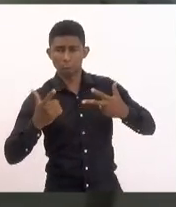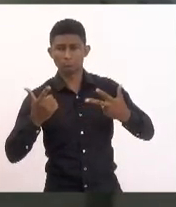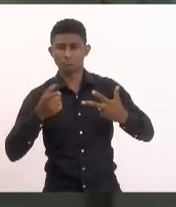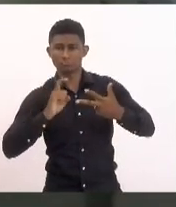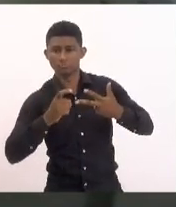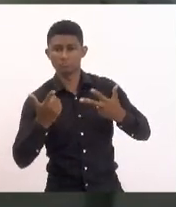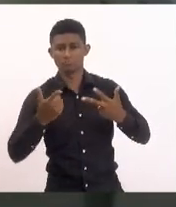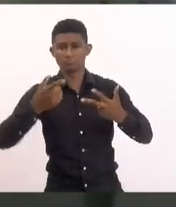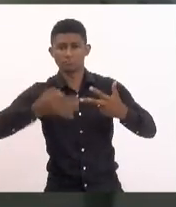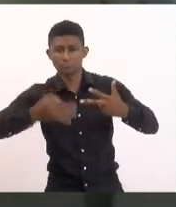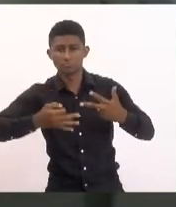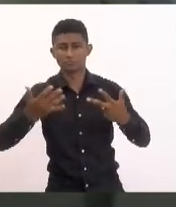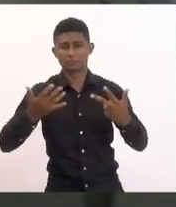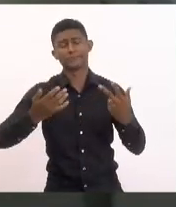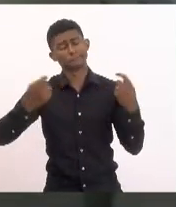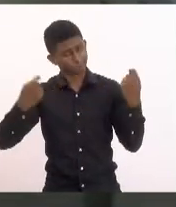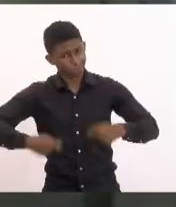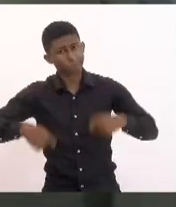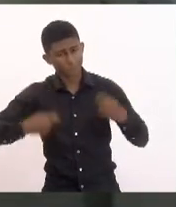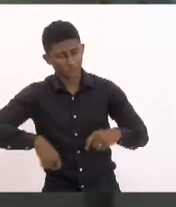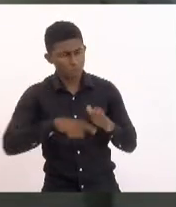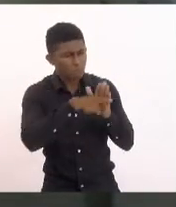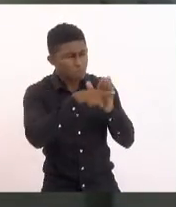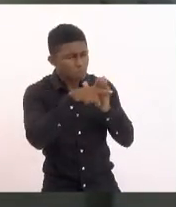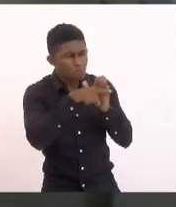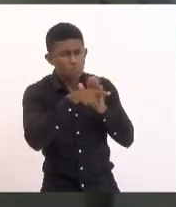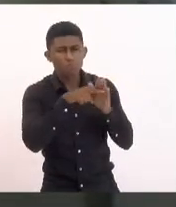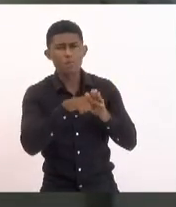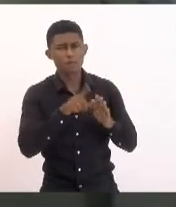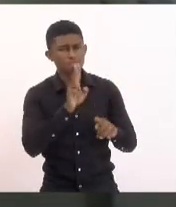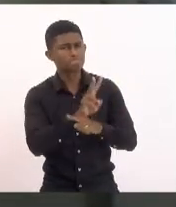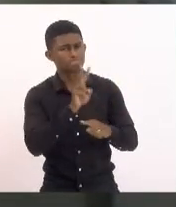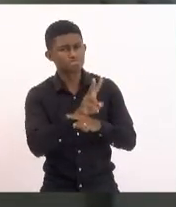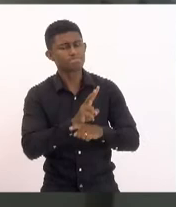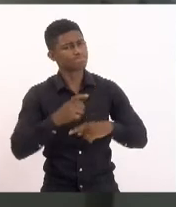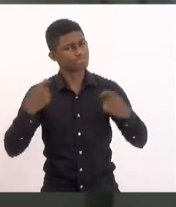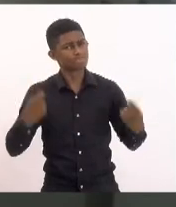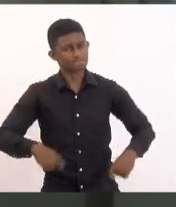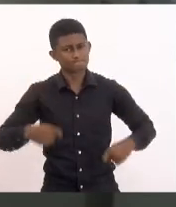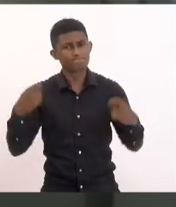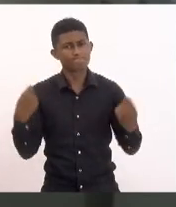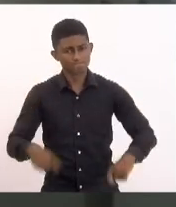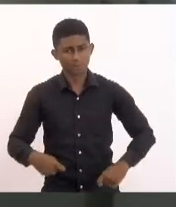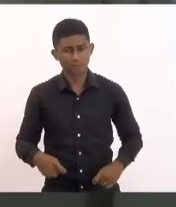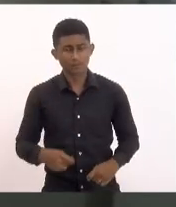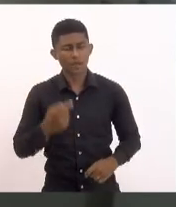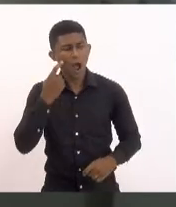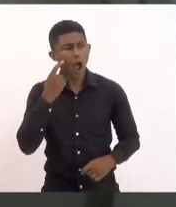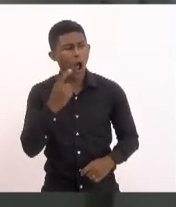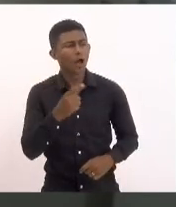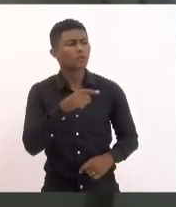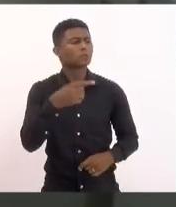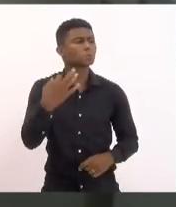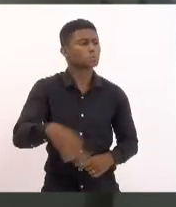de controle externo, né, separar o joio do trigo.